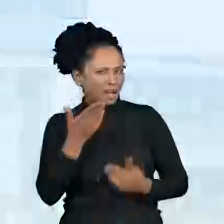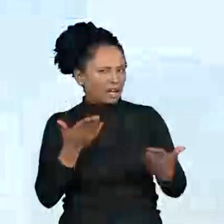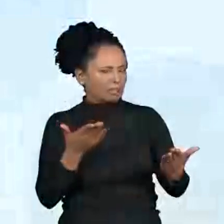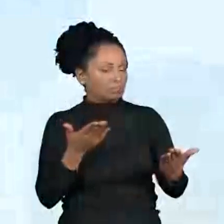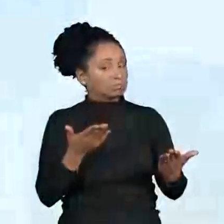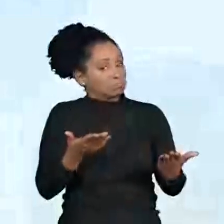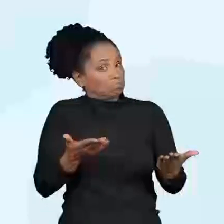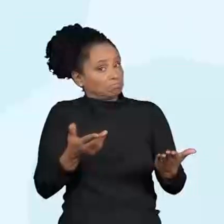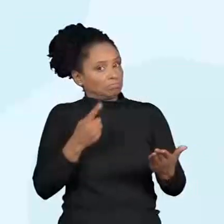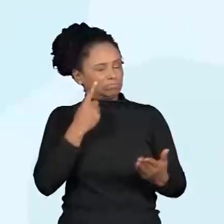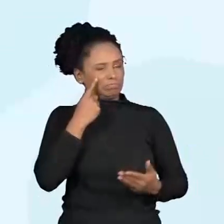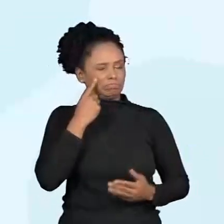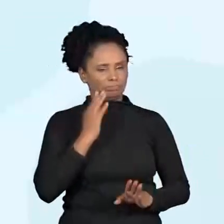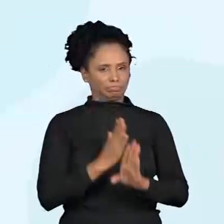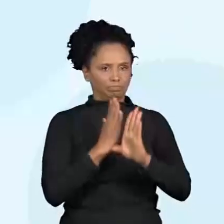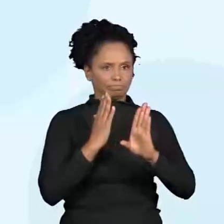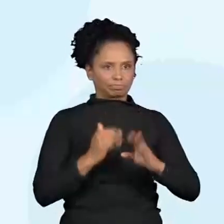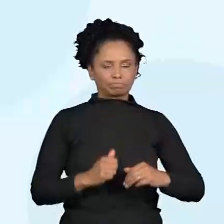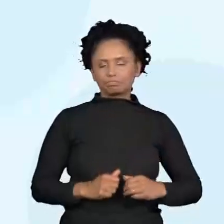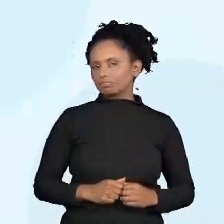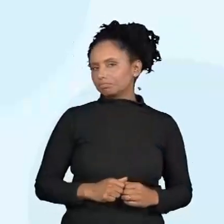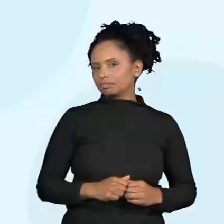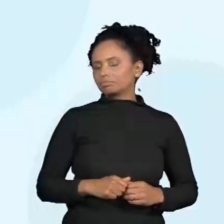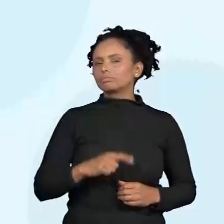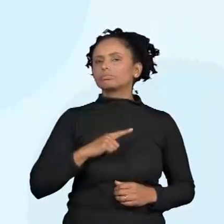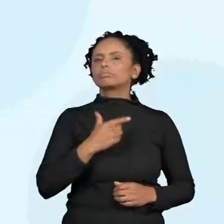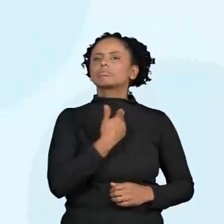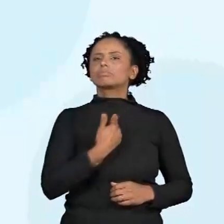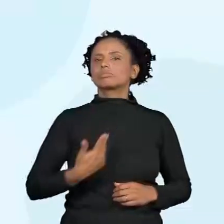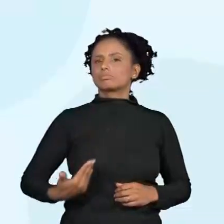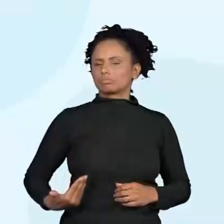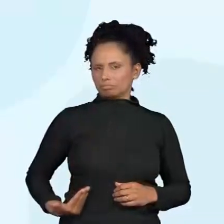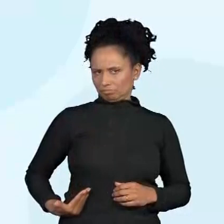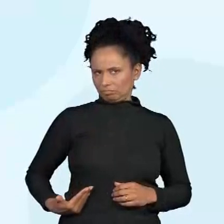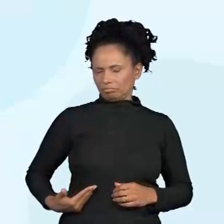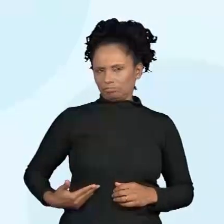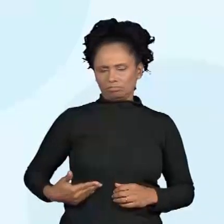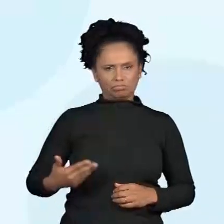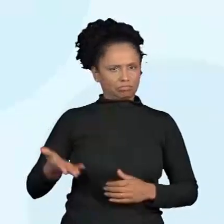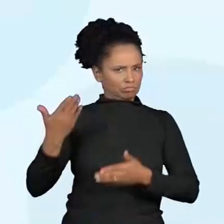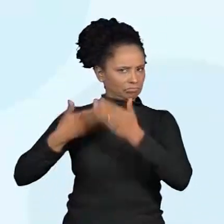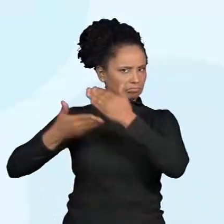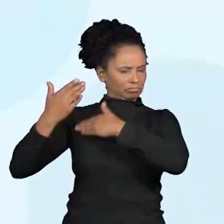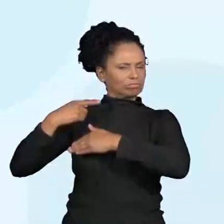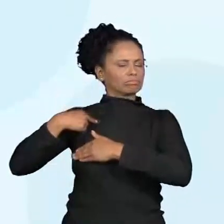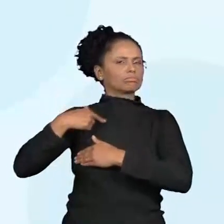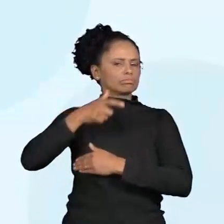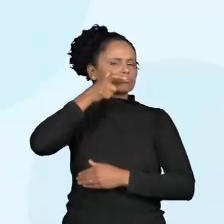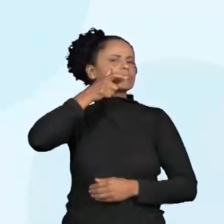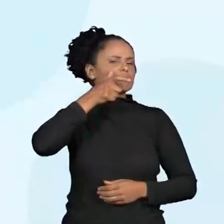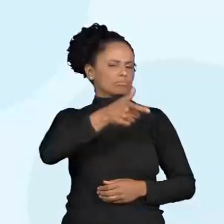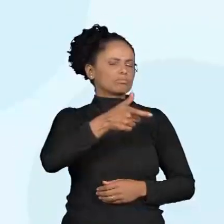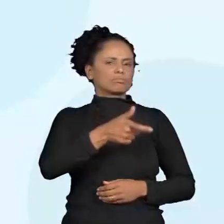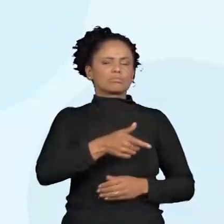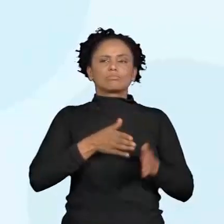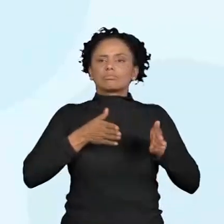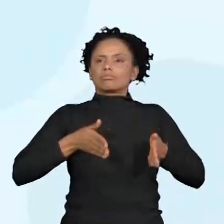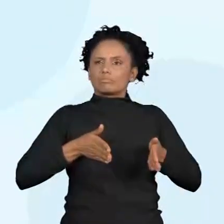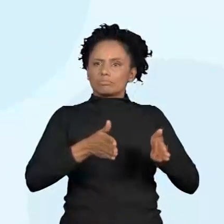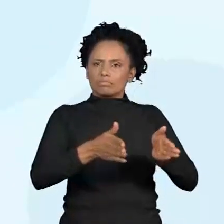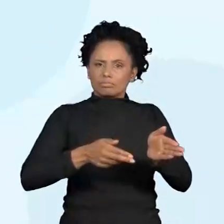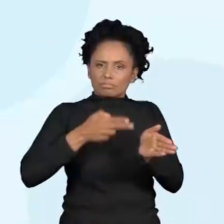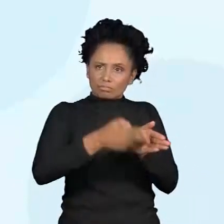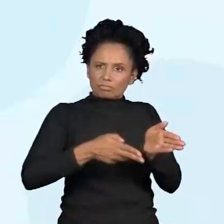só, o governo imperial tinha muito interesse em investir em ferrovias